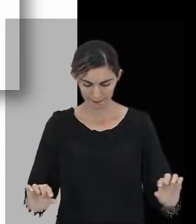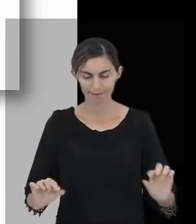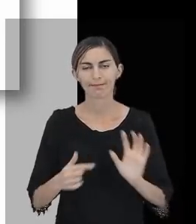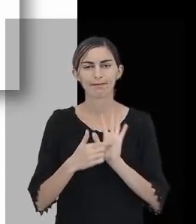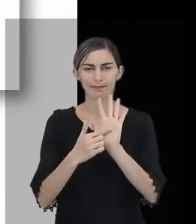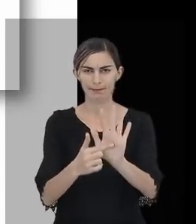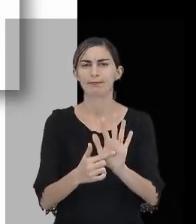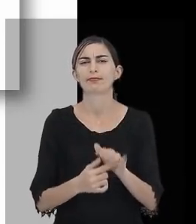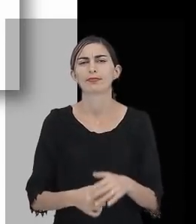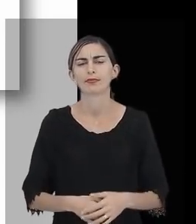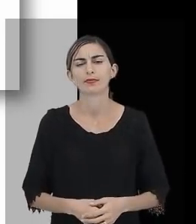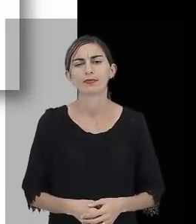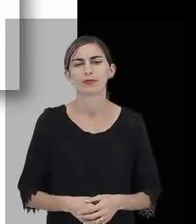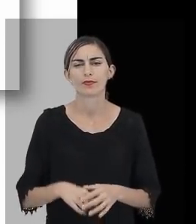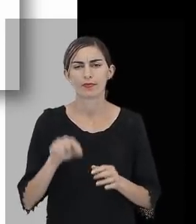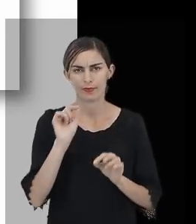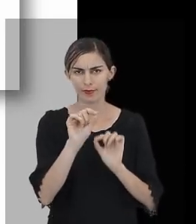certo?